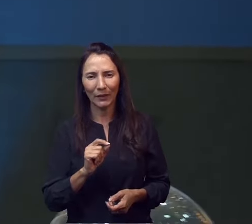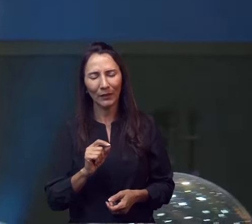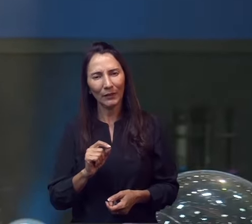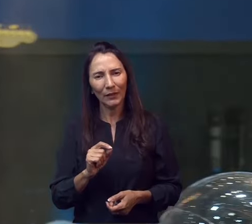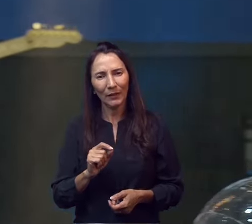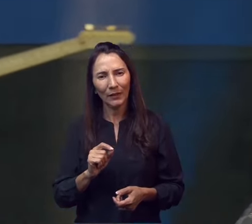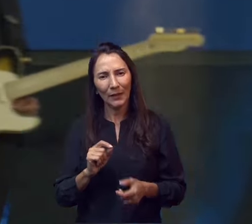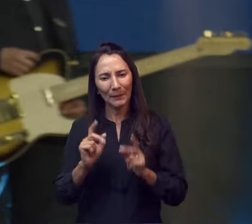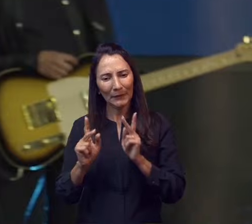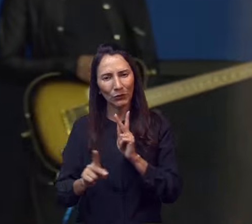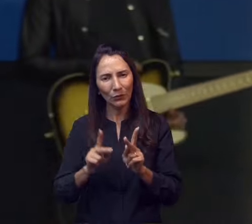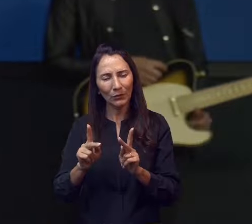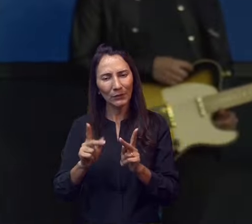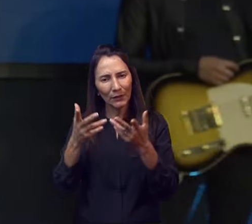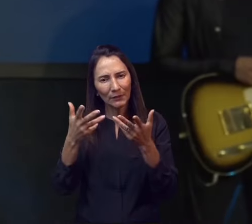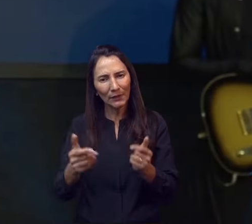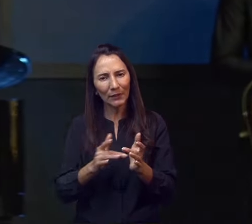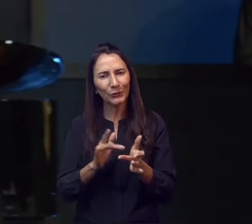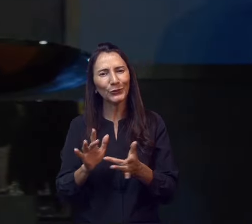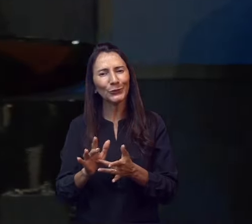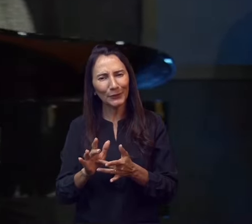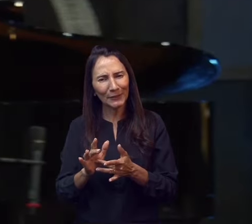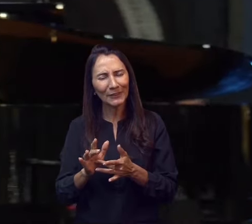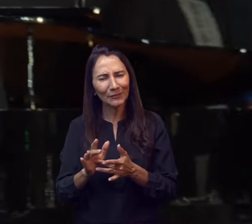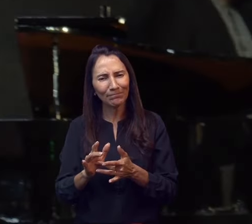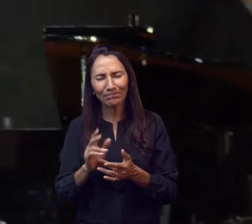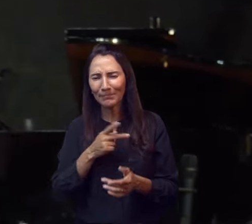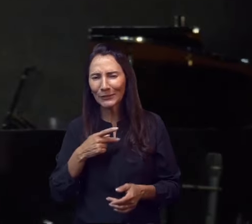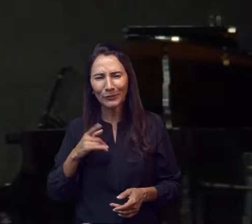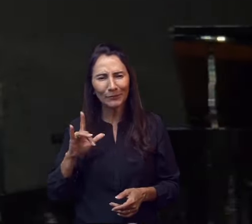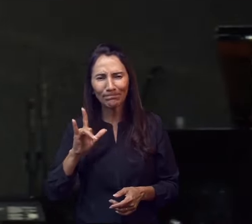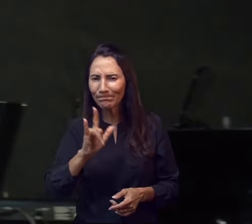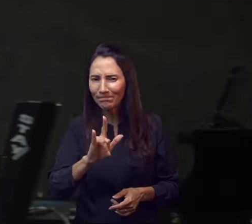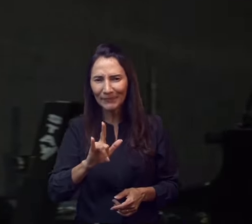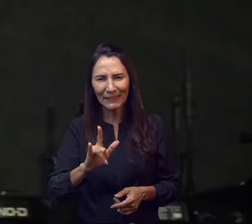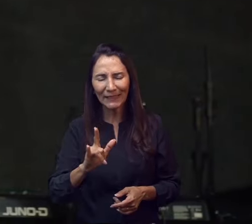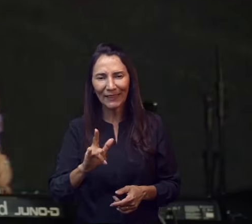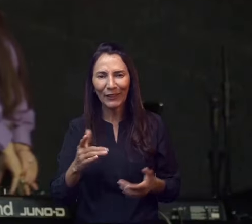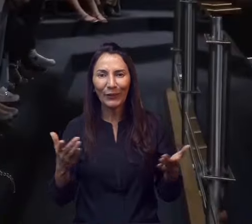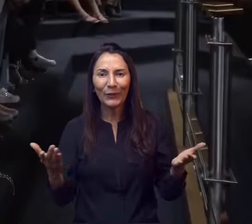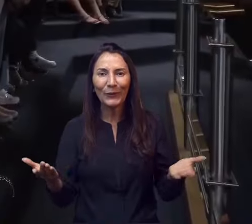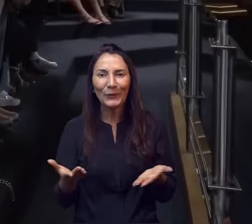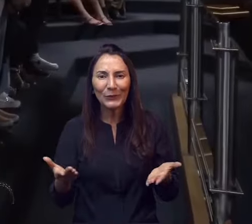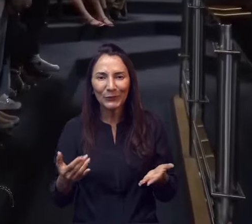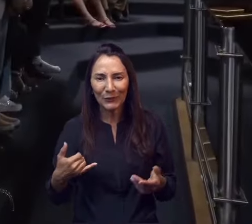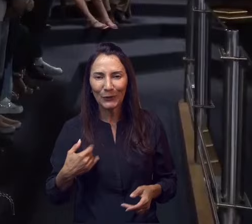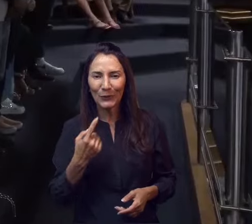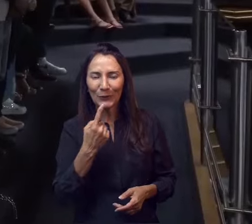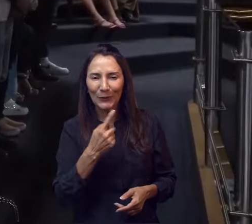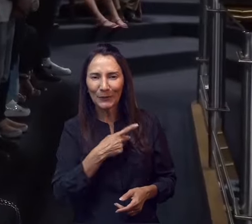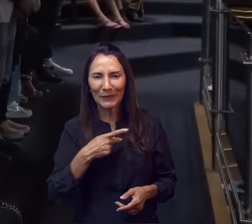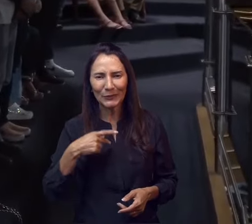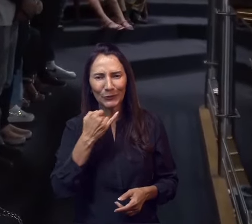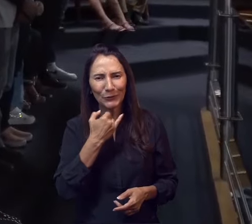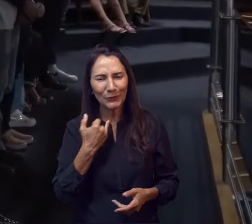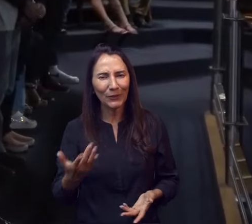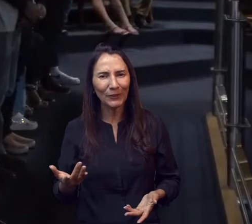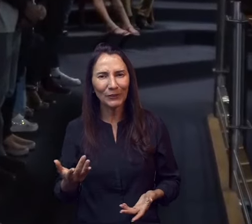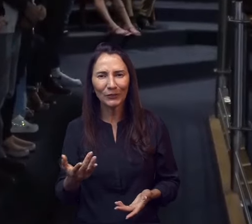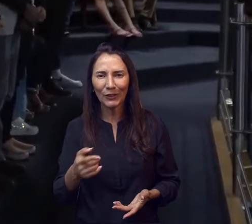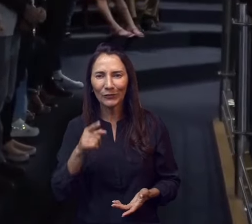Cristo pastor pastor vibra agora imagina no aniversário do pastor você entrou aqui talvez